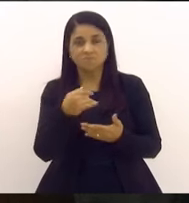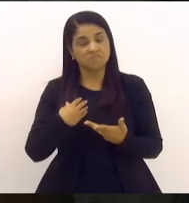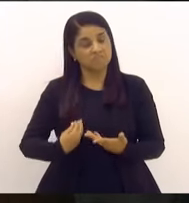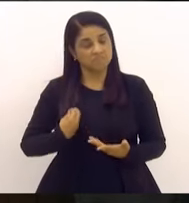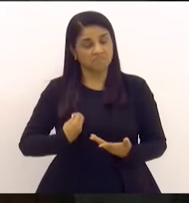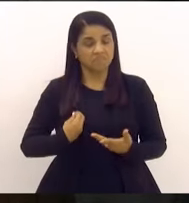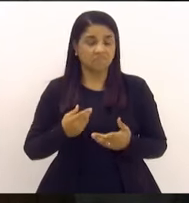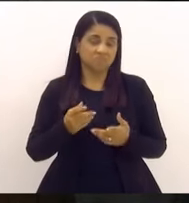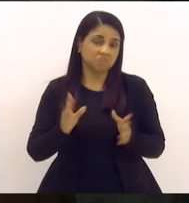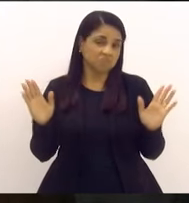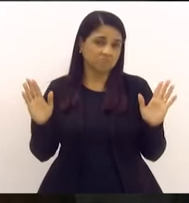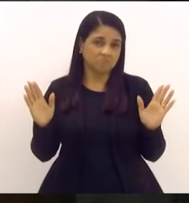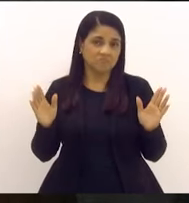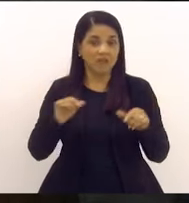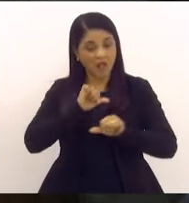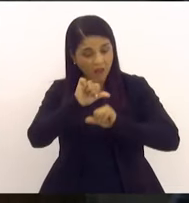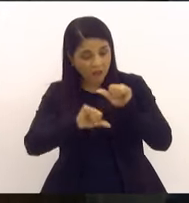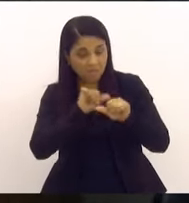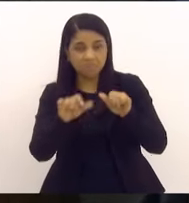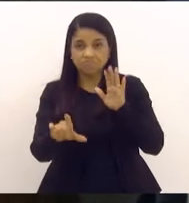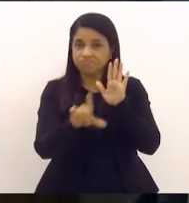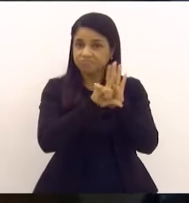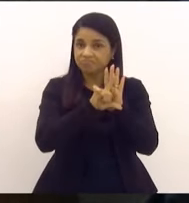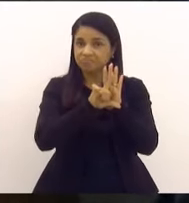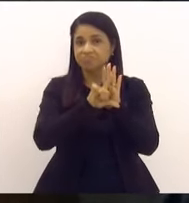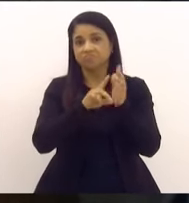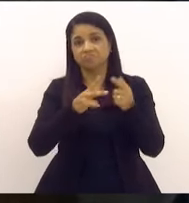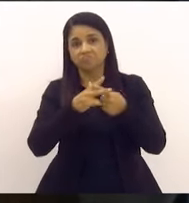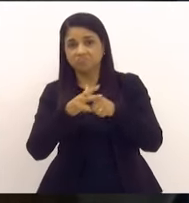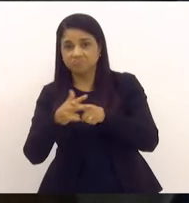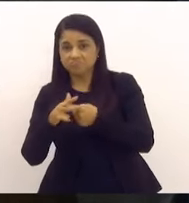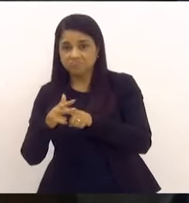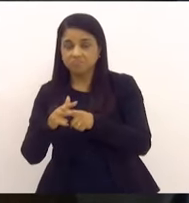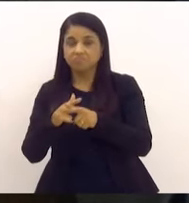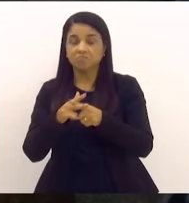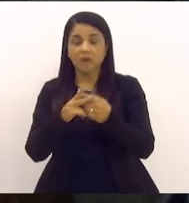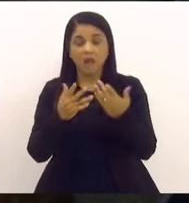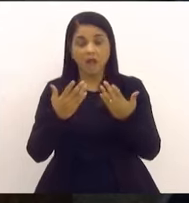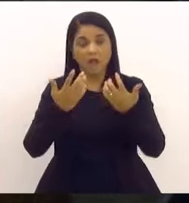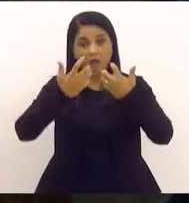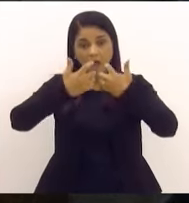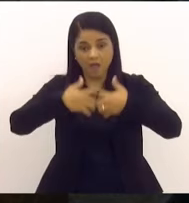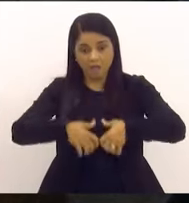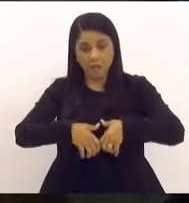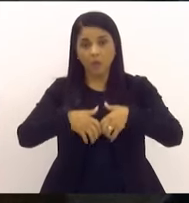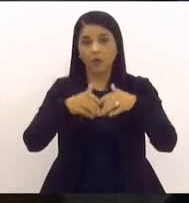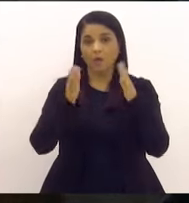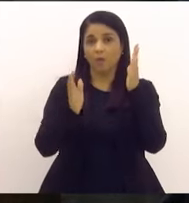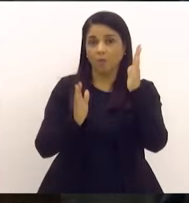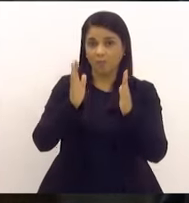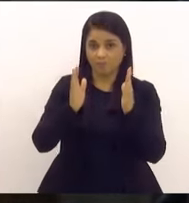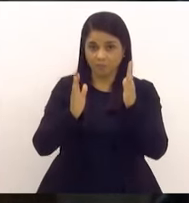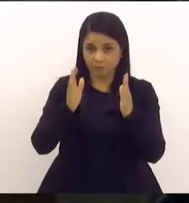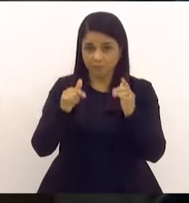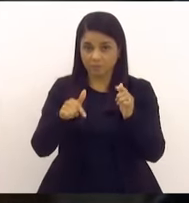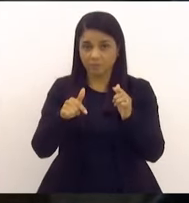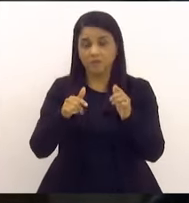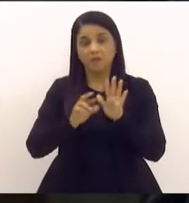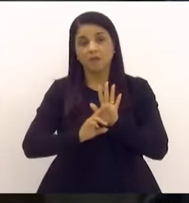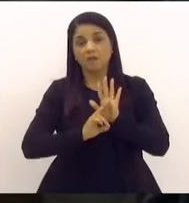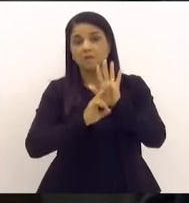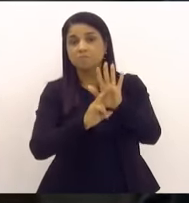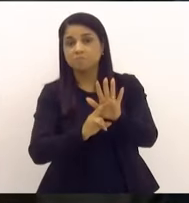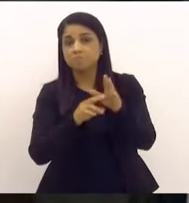vida. A lei se altera para se adequar a uma determinada realidade. Em momento algum, o posicionamento das